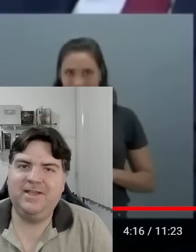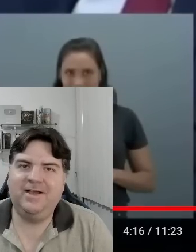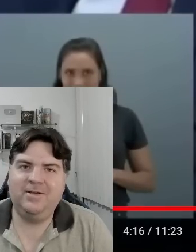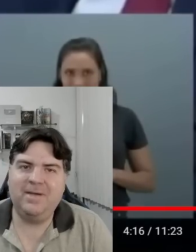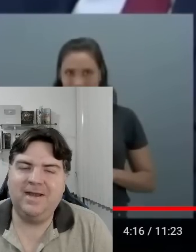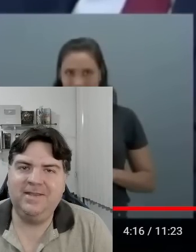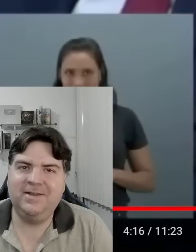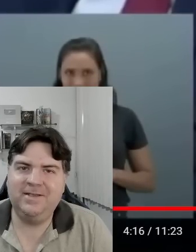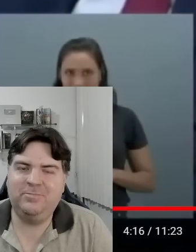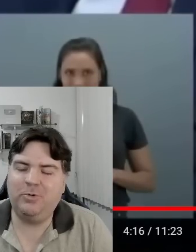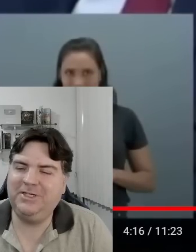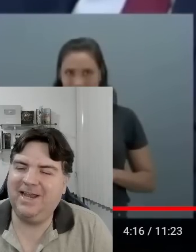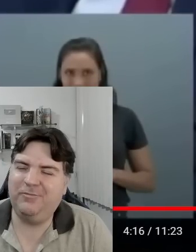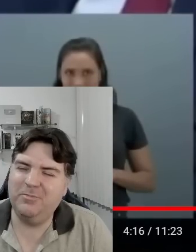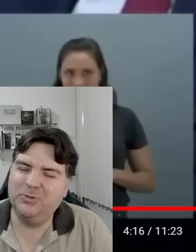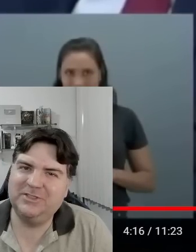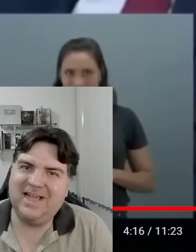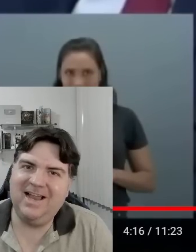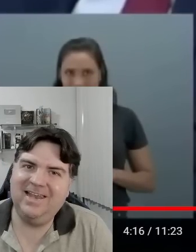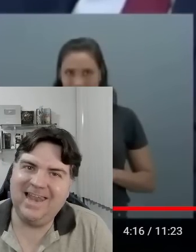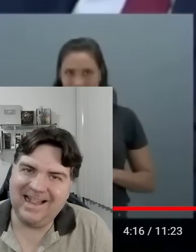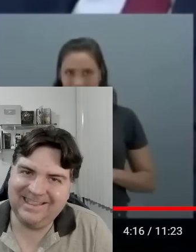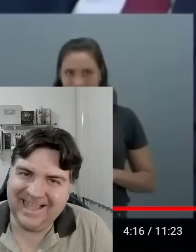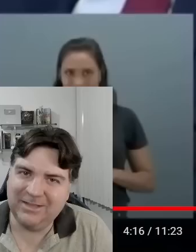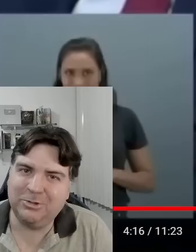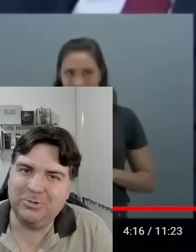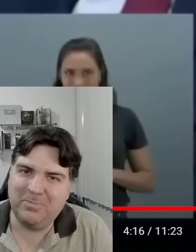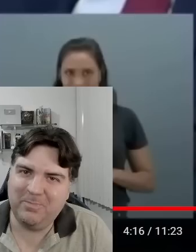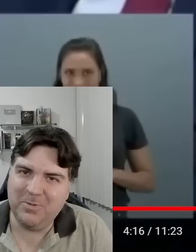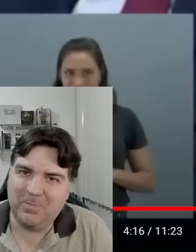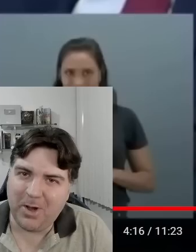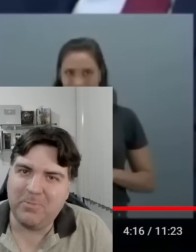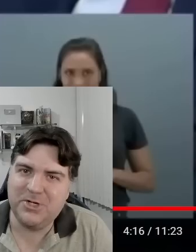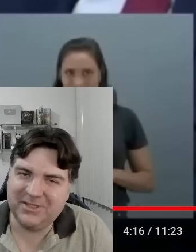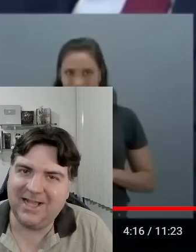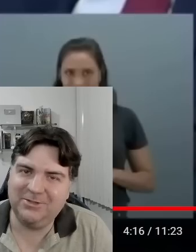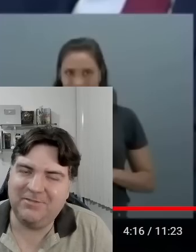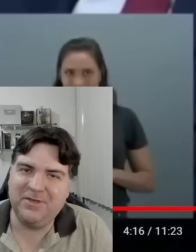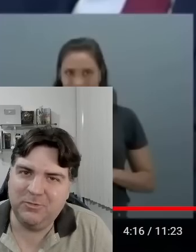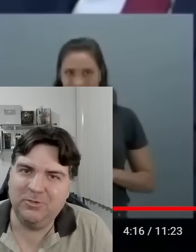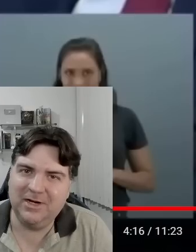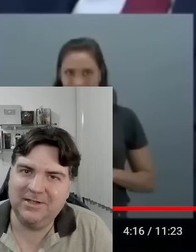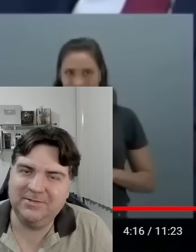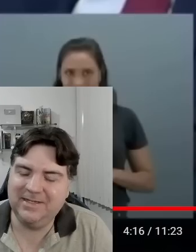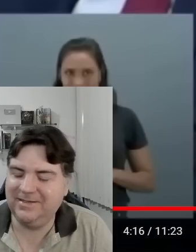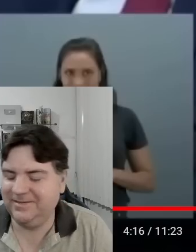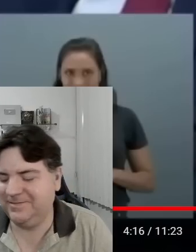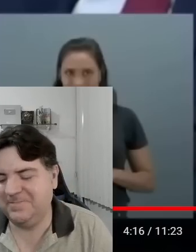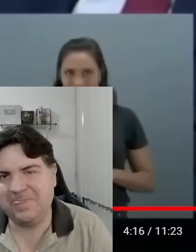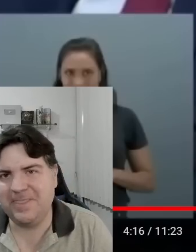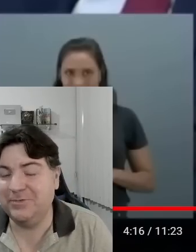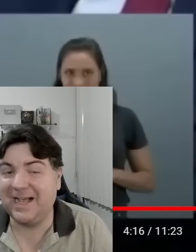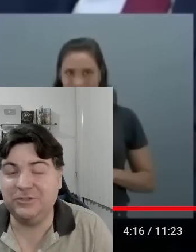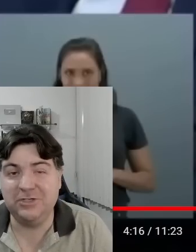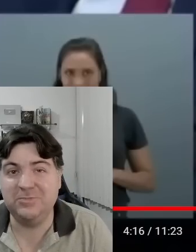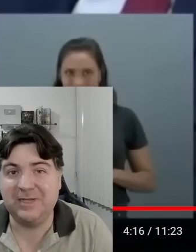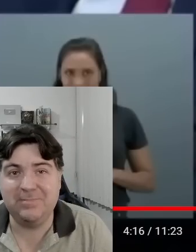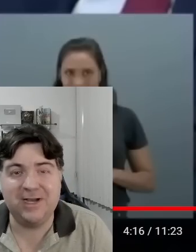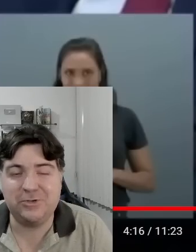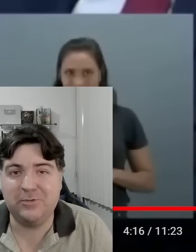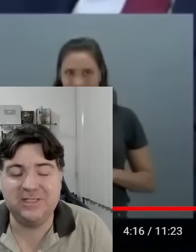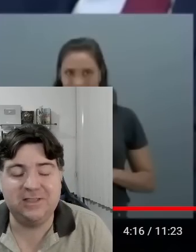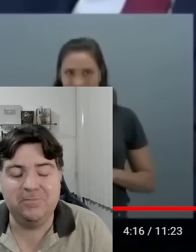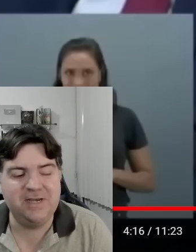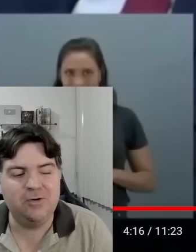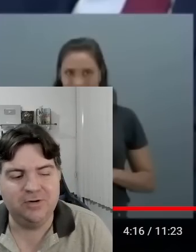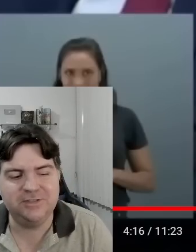brevemente aí a Marina, né? Poxa, ela foi buscar lá dentro do próprio estado da figura, né? E o negacionismo